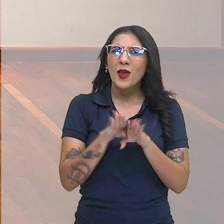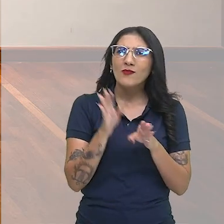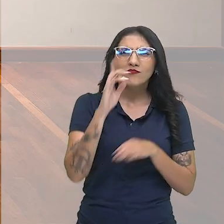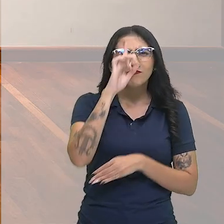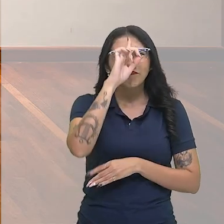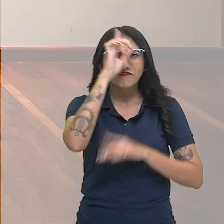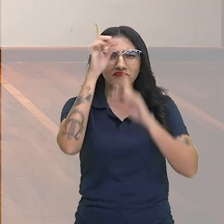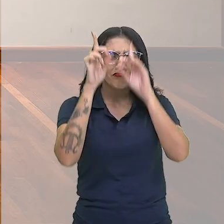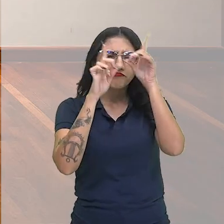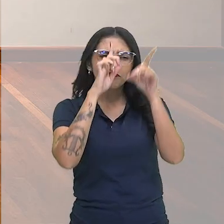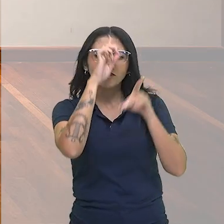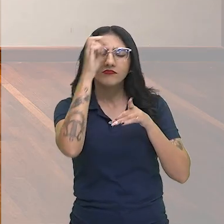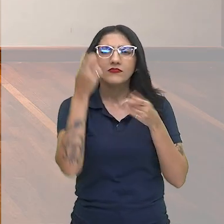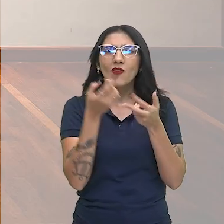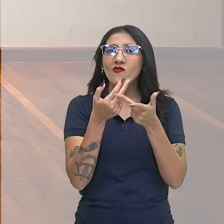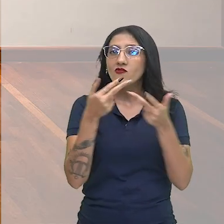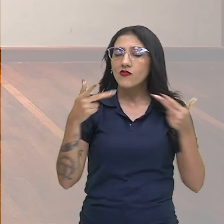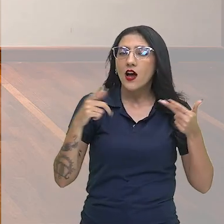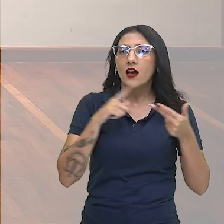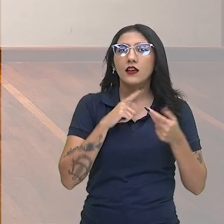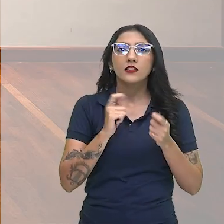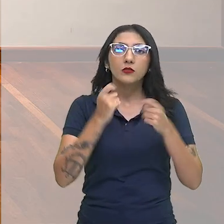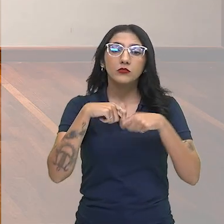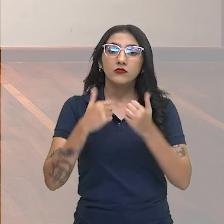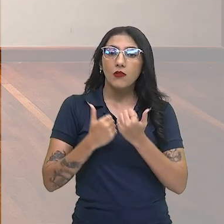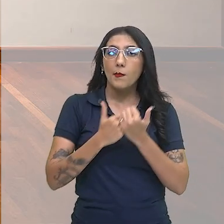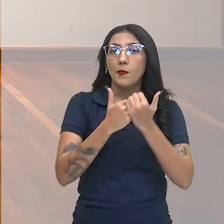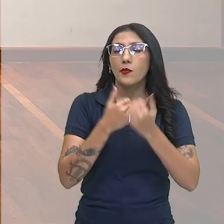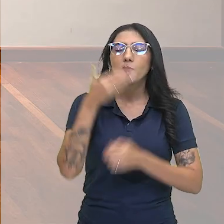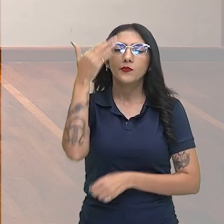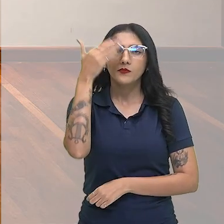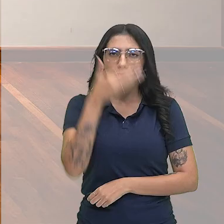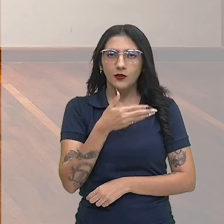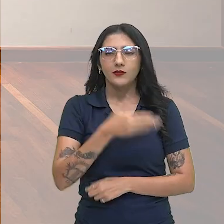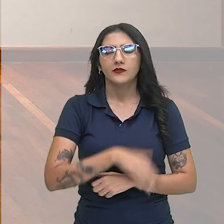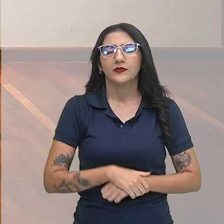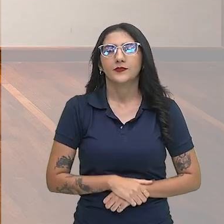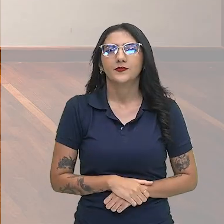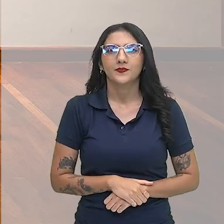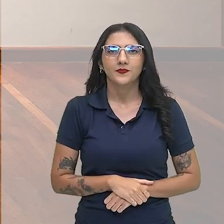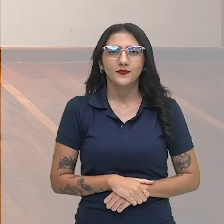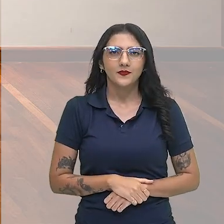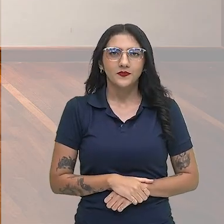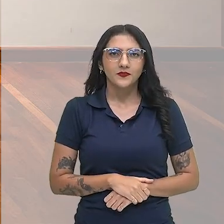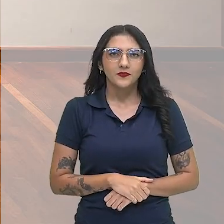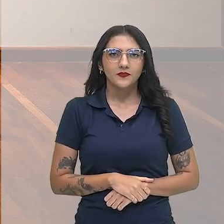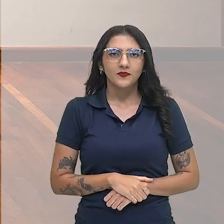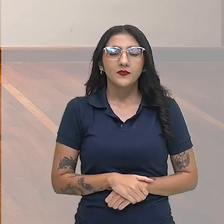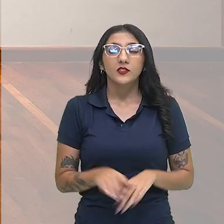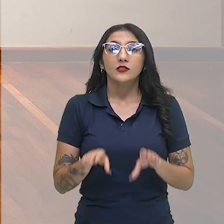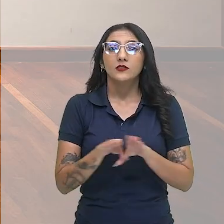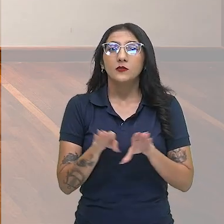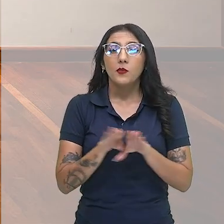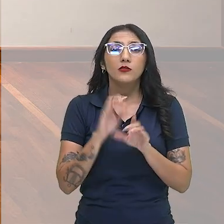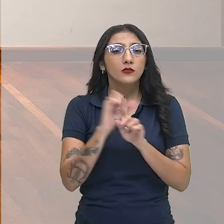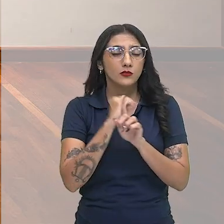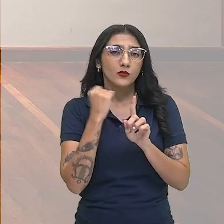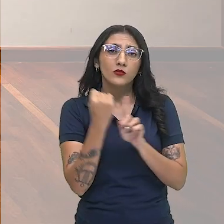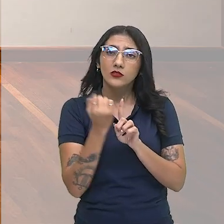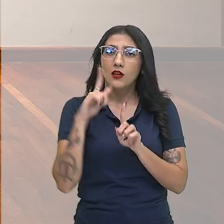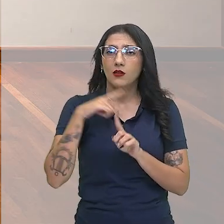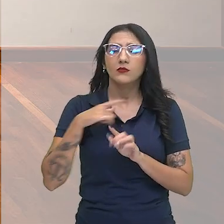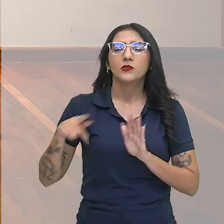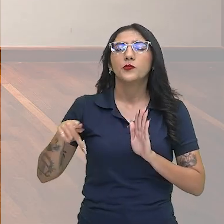de ideias que vão embasar esse conhecimento. E a sociologia, ela é um desses conhecimentos, né?